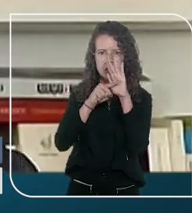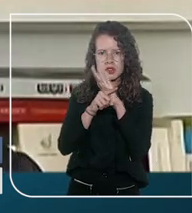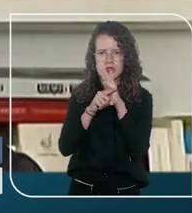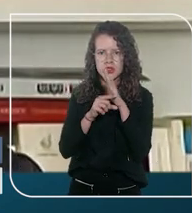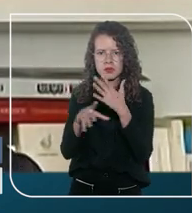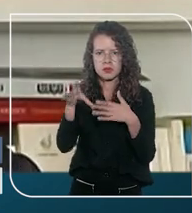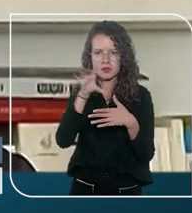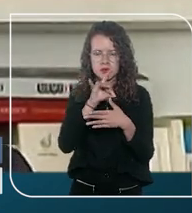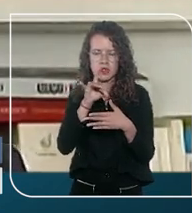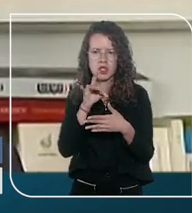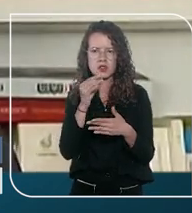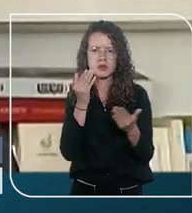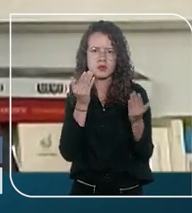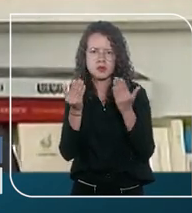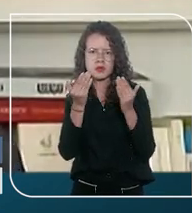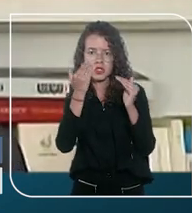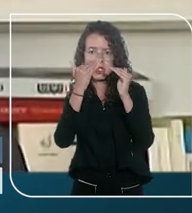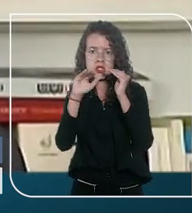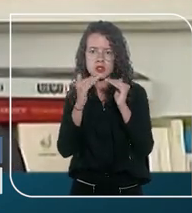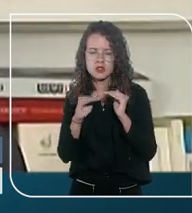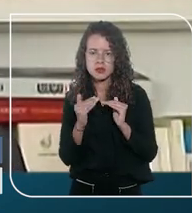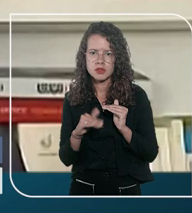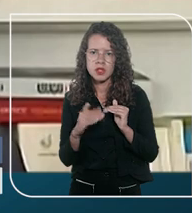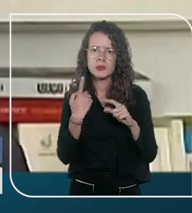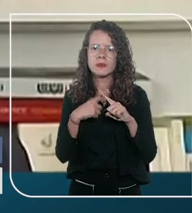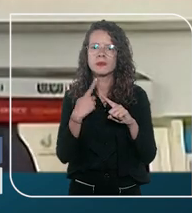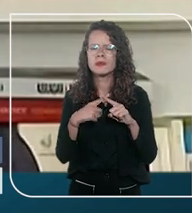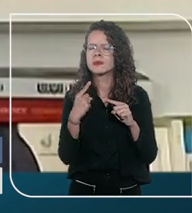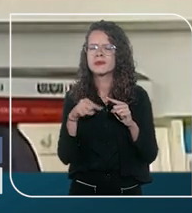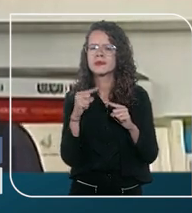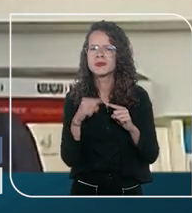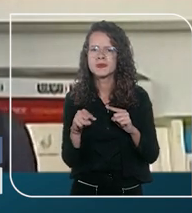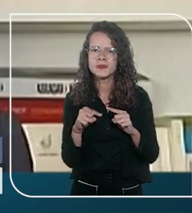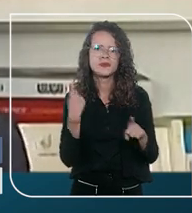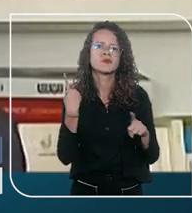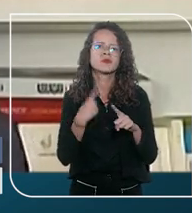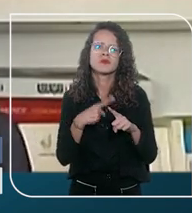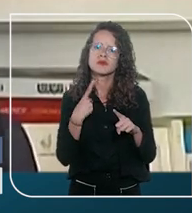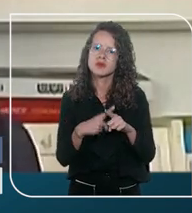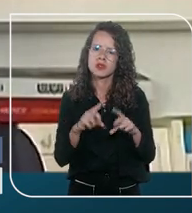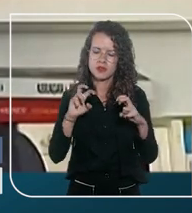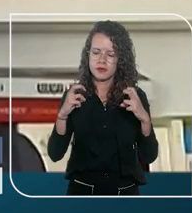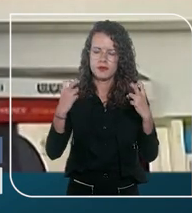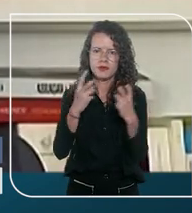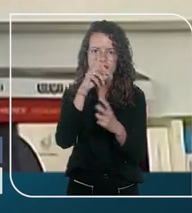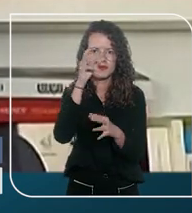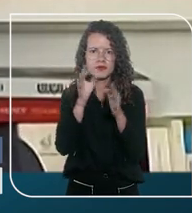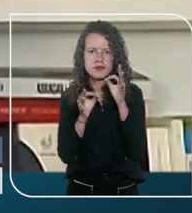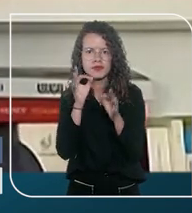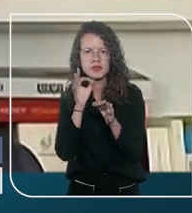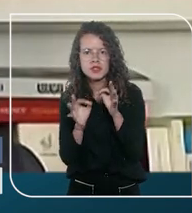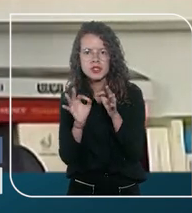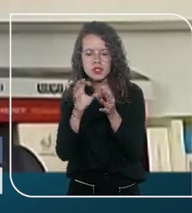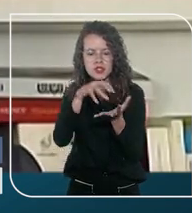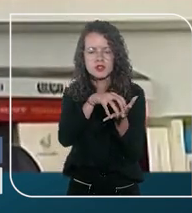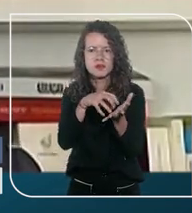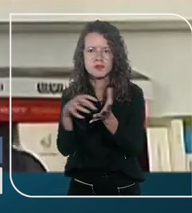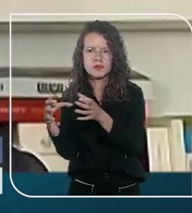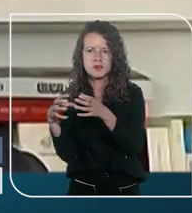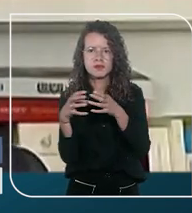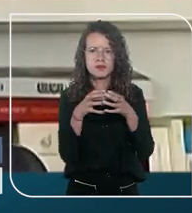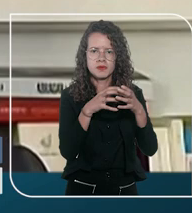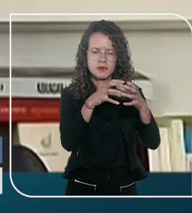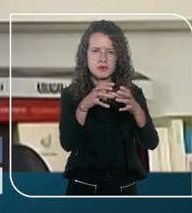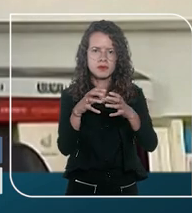questão controvertida, né? Por quê? Elas não são aptas porque elas não fazem parte de decisões colegiadas, não de órgãos fracionários, né? A gente